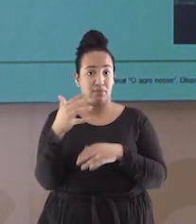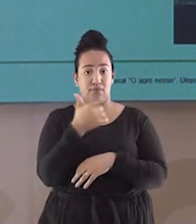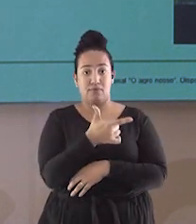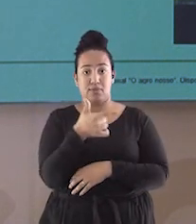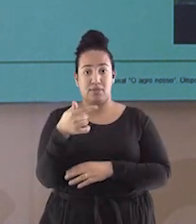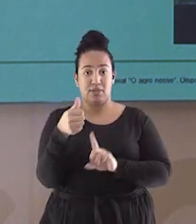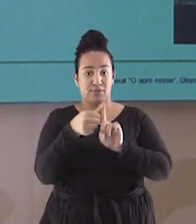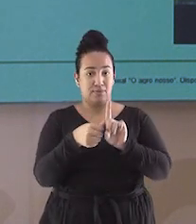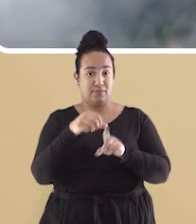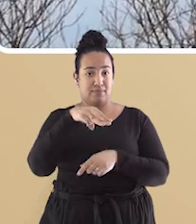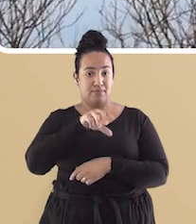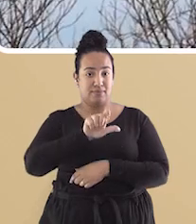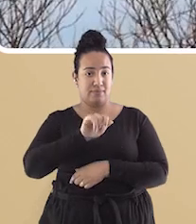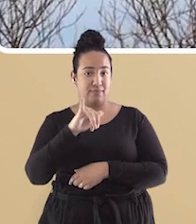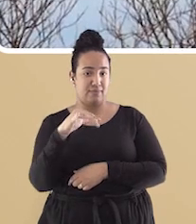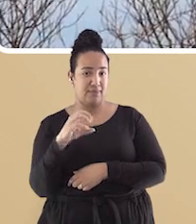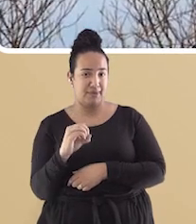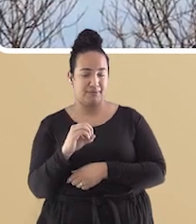maio.